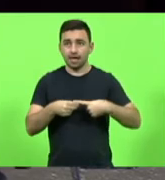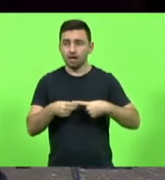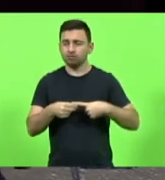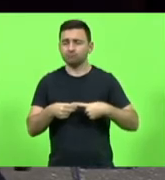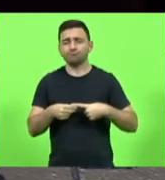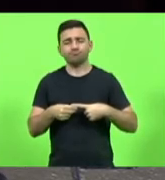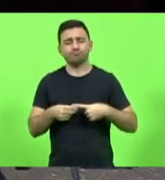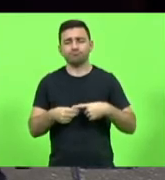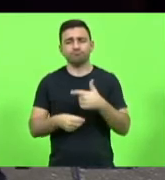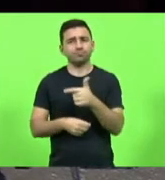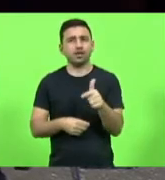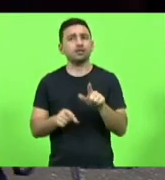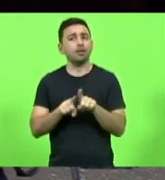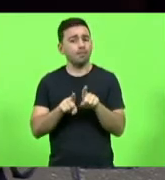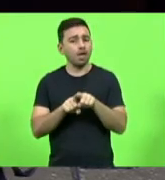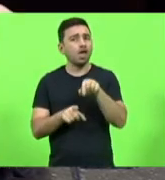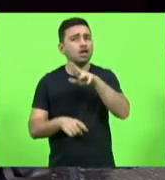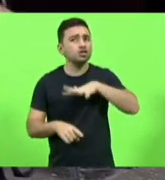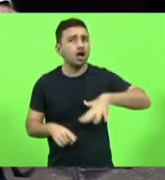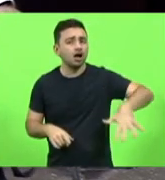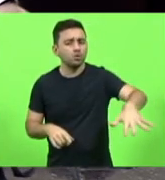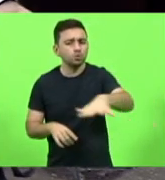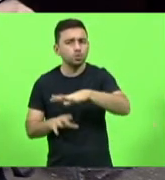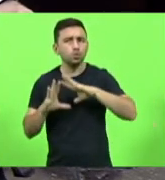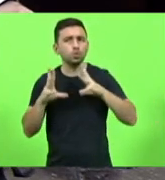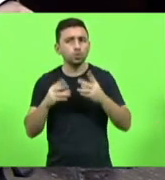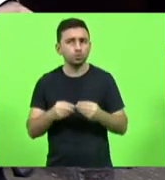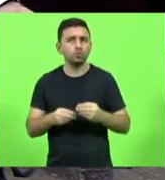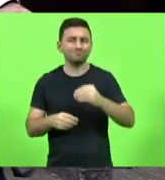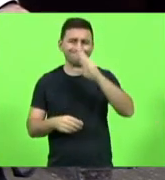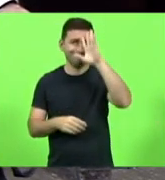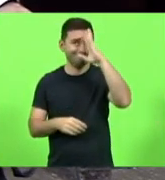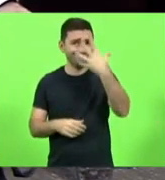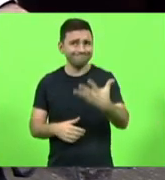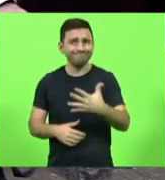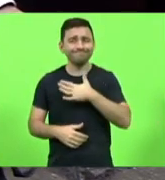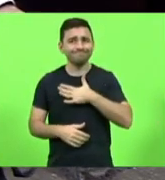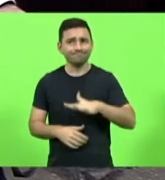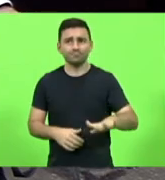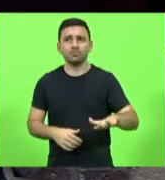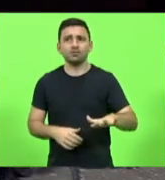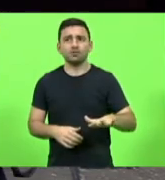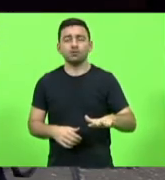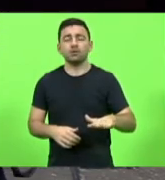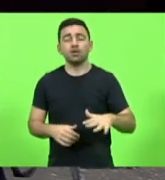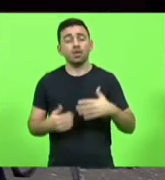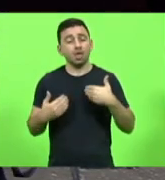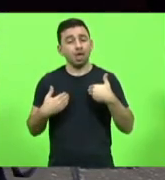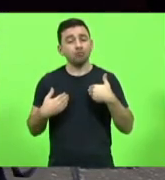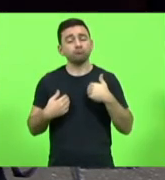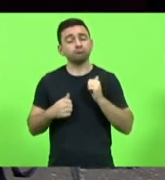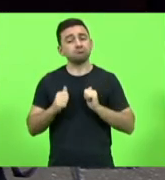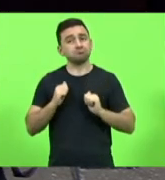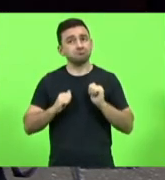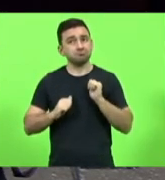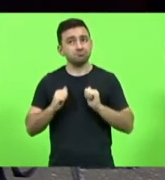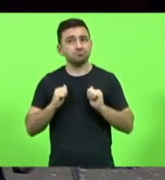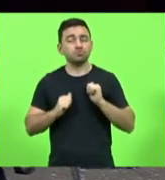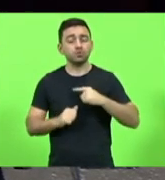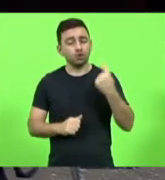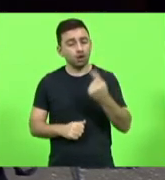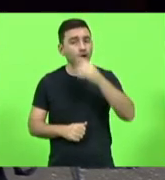e revolta. E eu espero que isto sirva de lição para logo